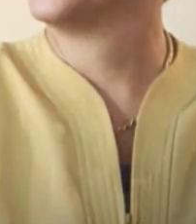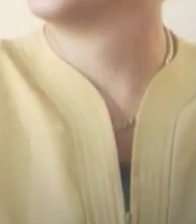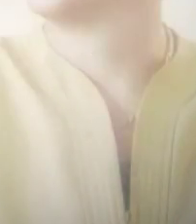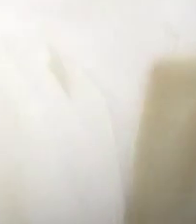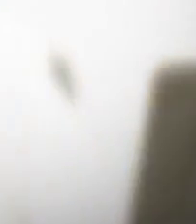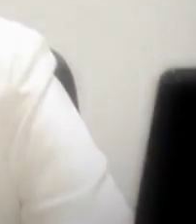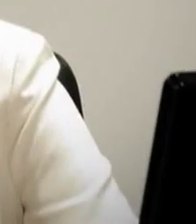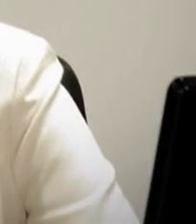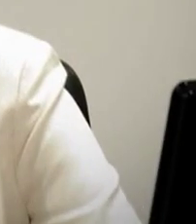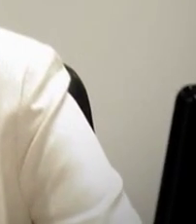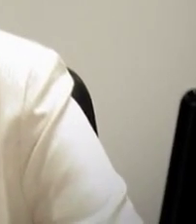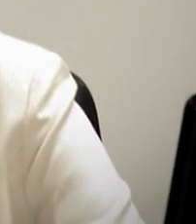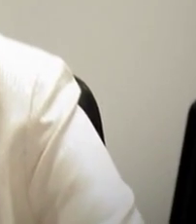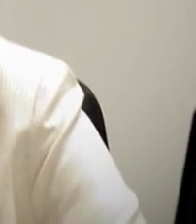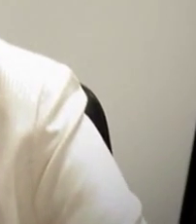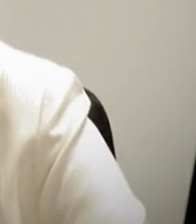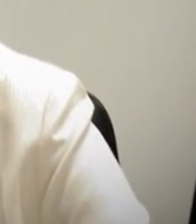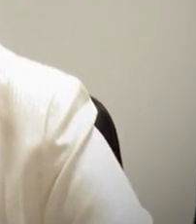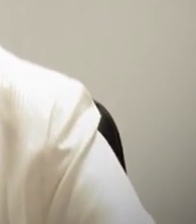o